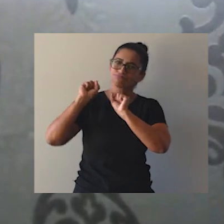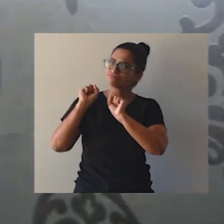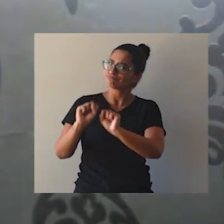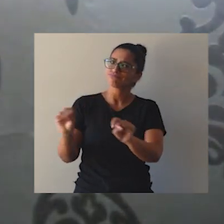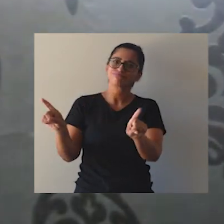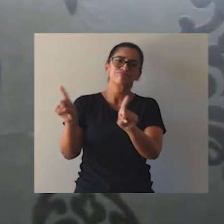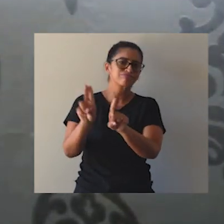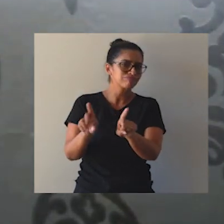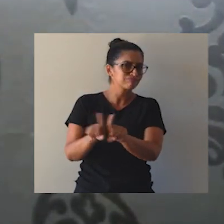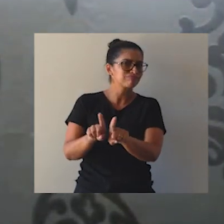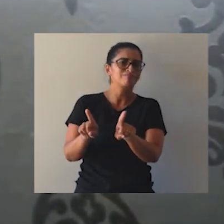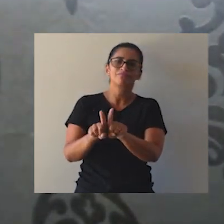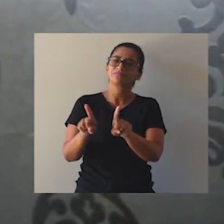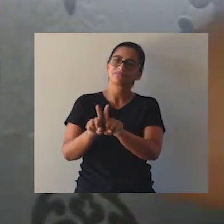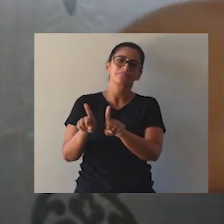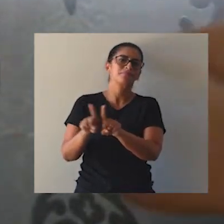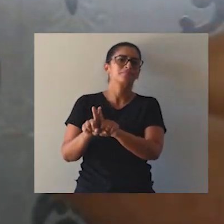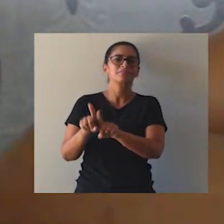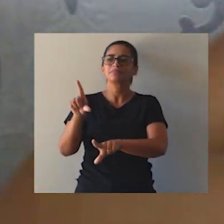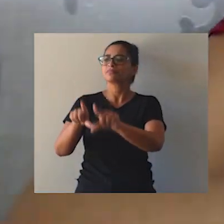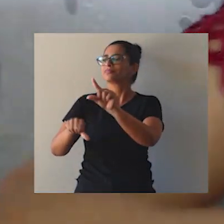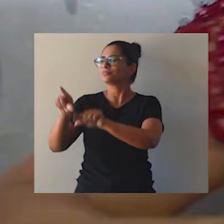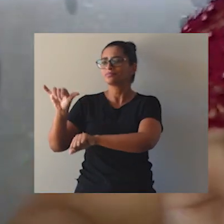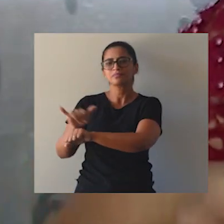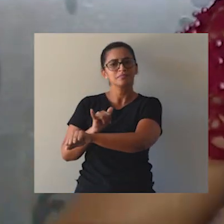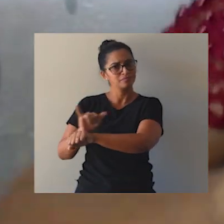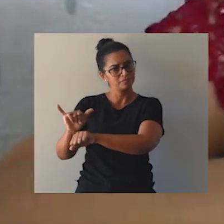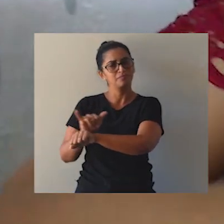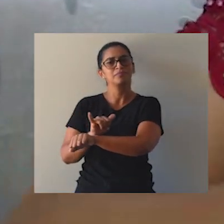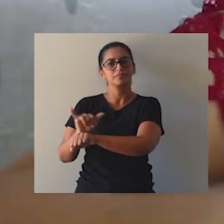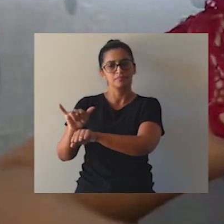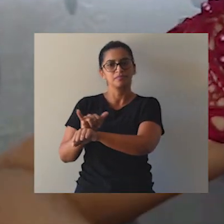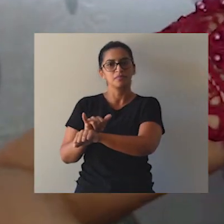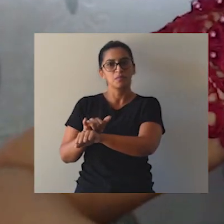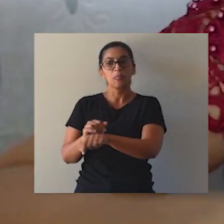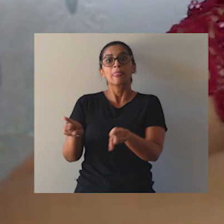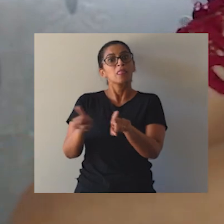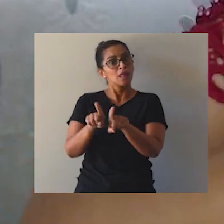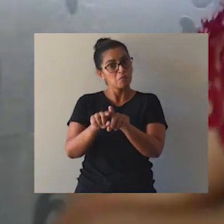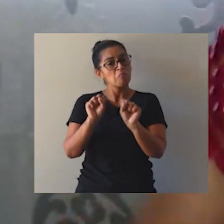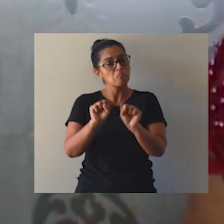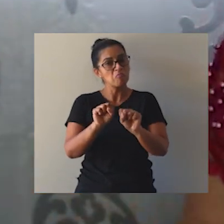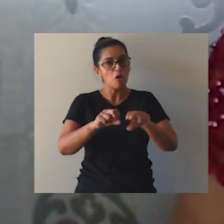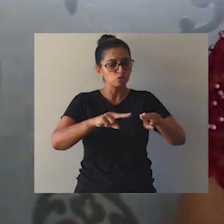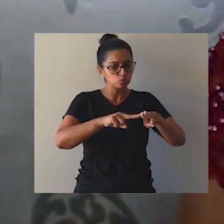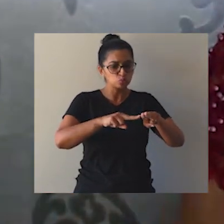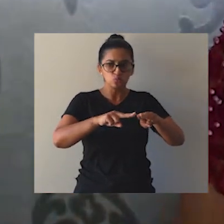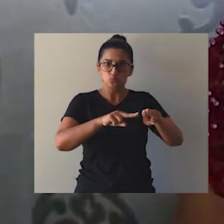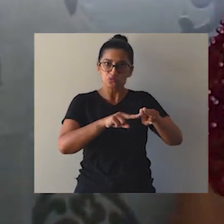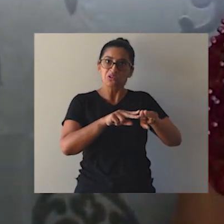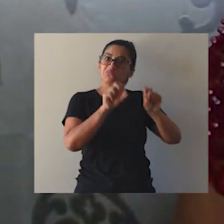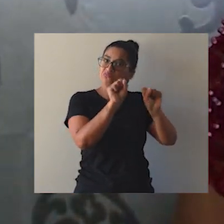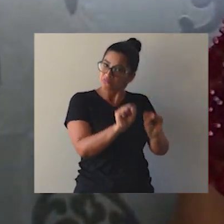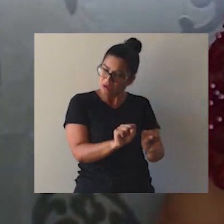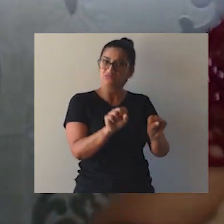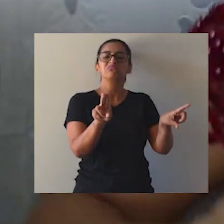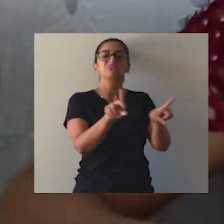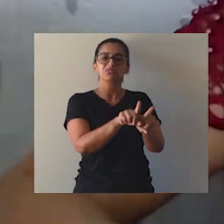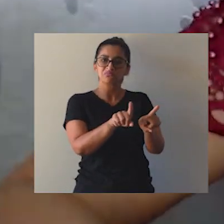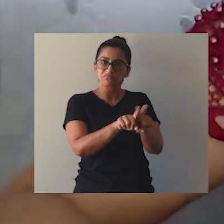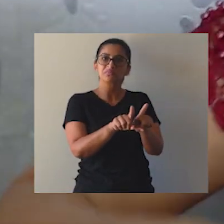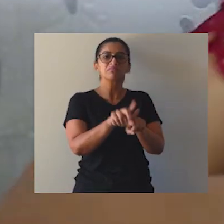Mas é basicamente isso. Então, eu posso pegar um dominó e transformar nesse daqui também, né? São todos os materiais